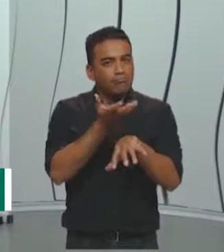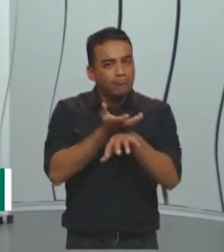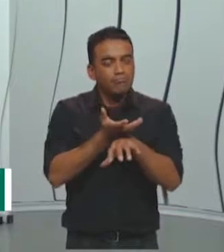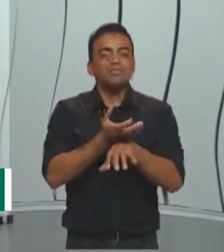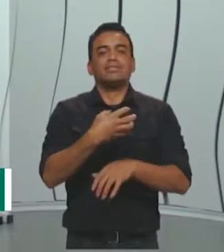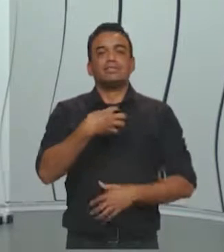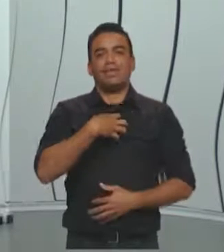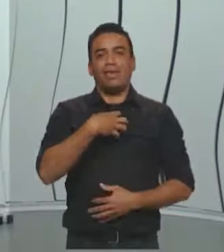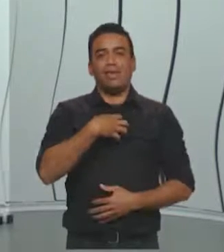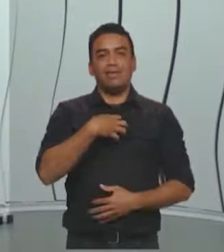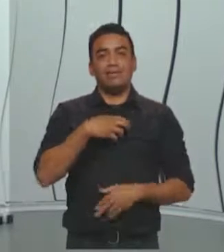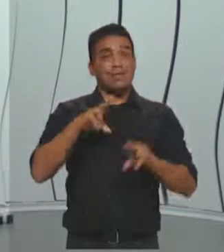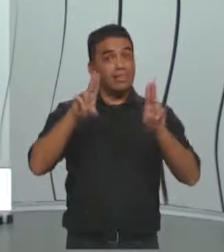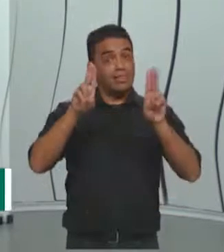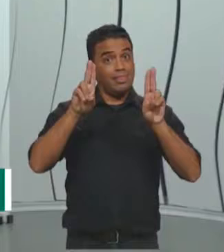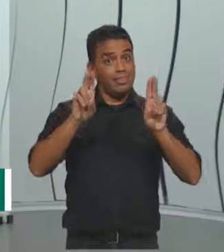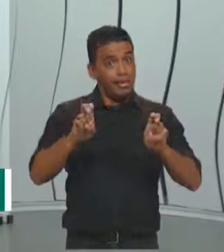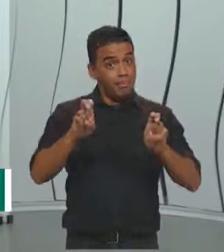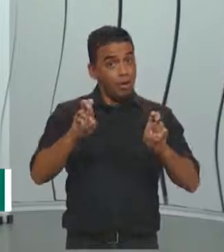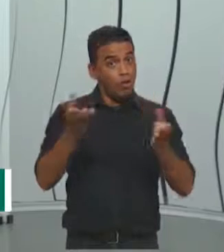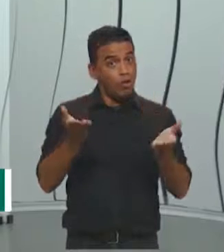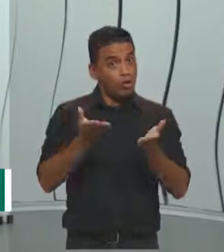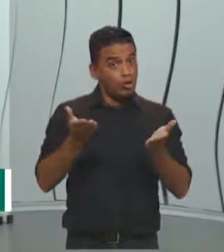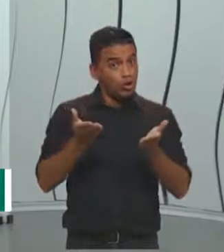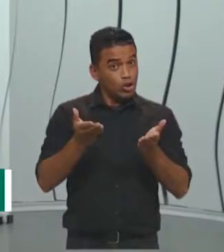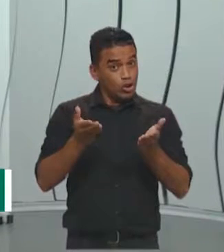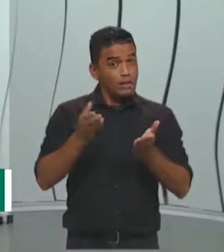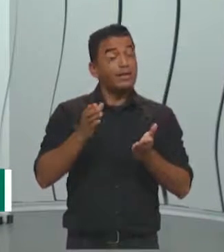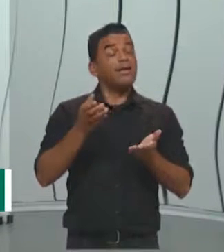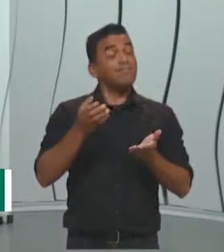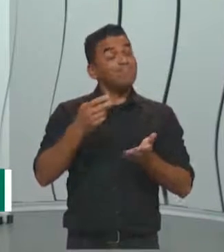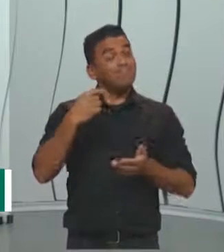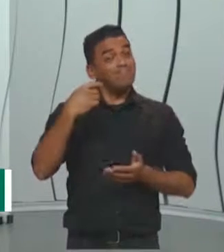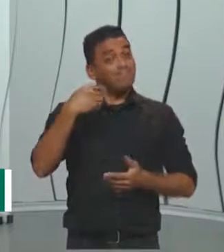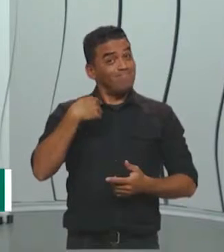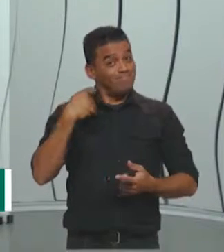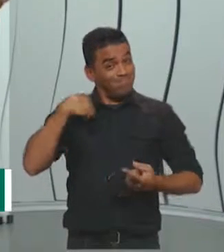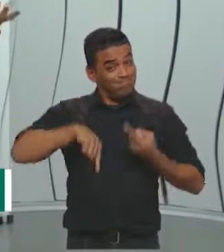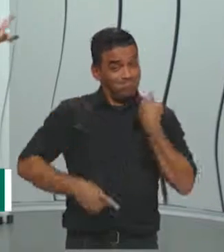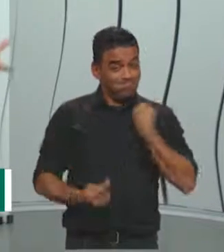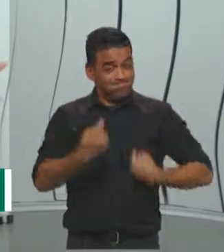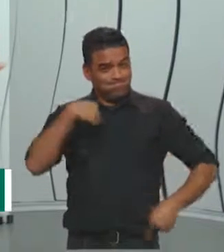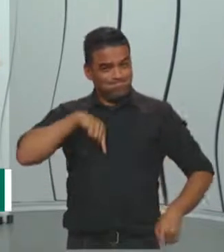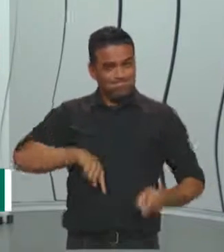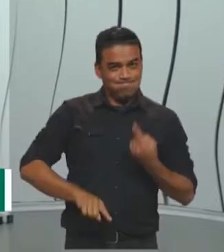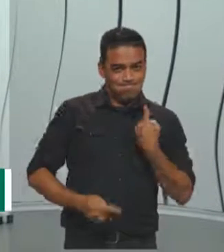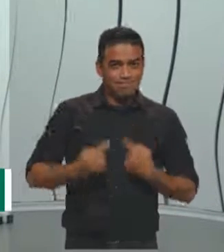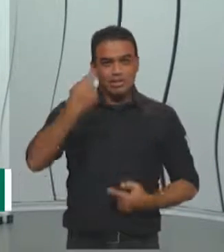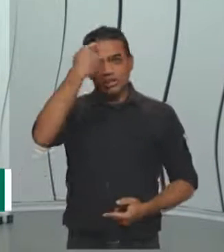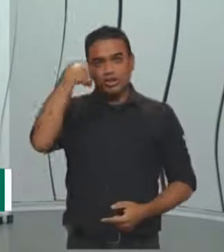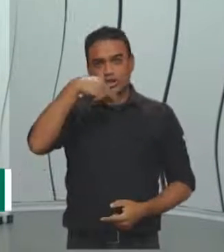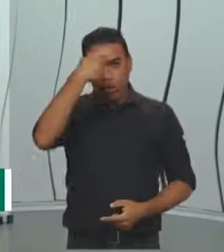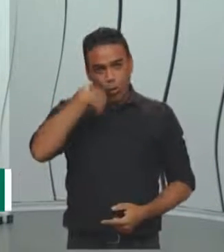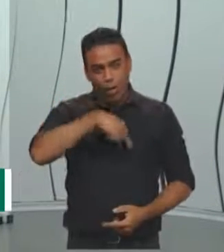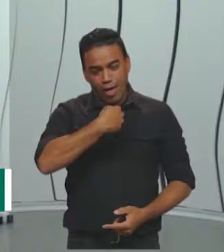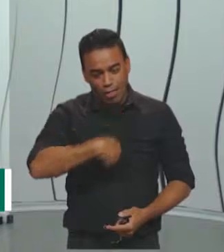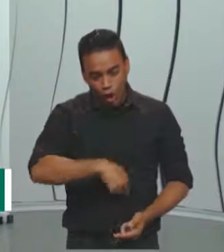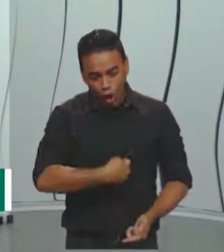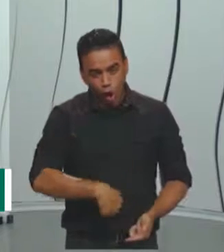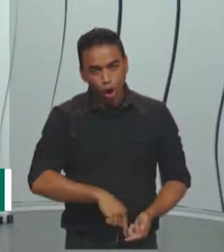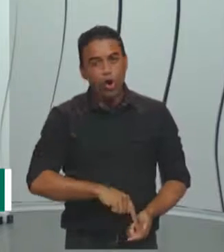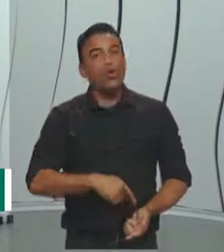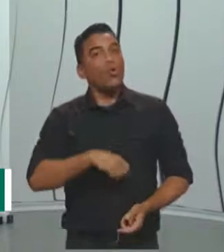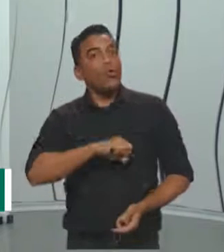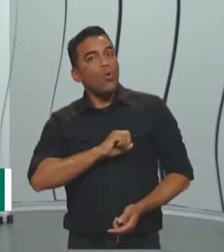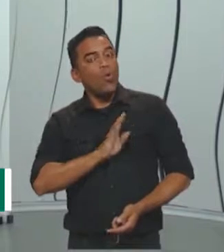aula de hoje é o sistema circulatório ou sistema cardiovascular. É esse o assunto que nós